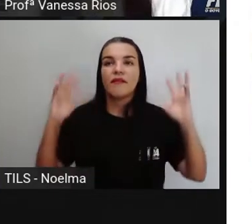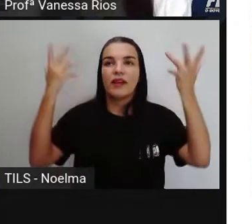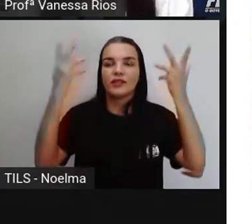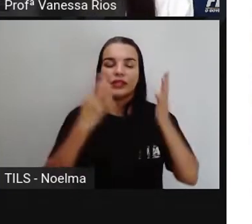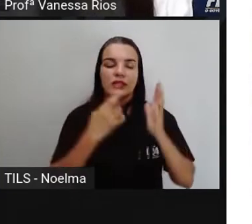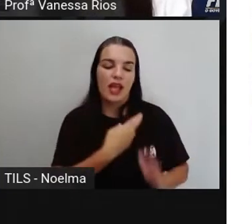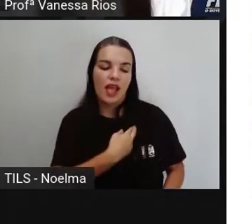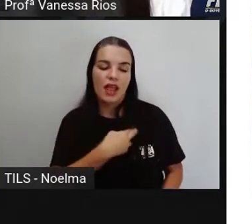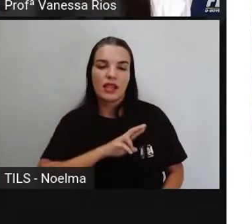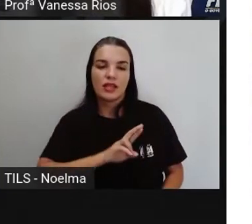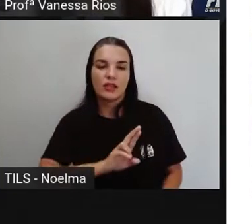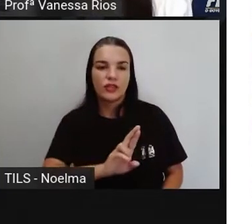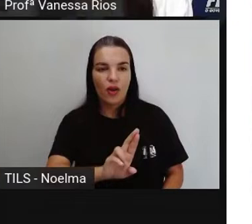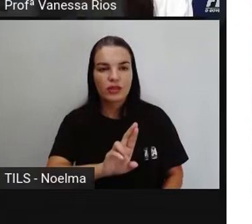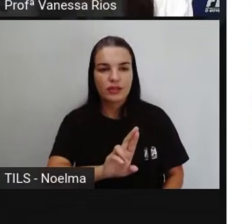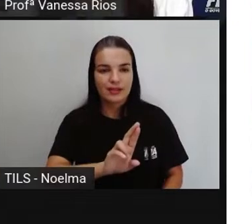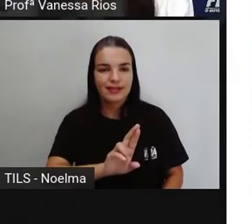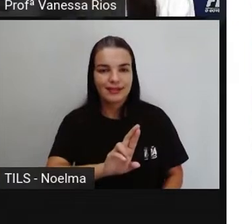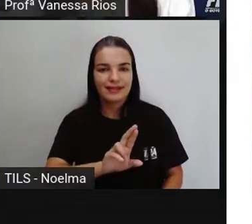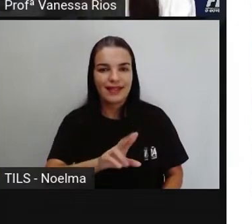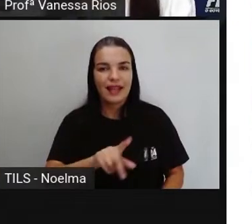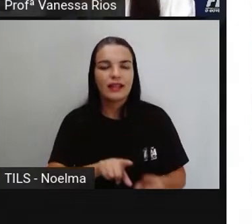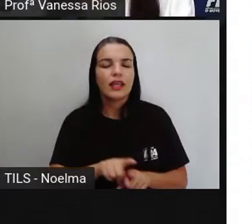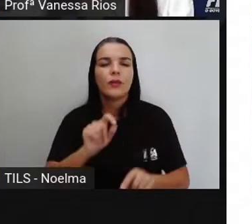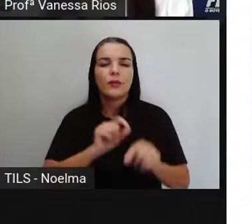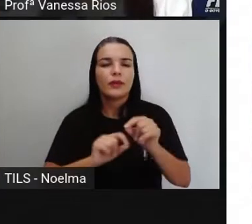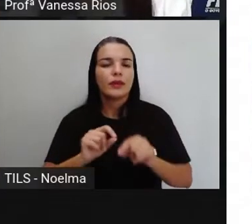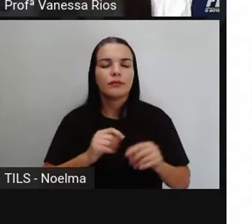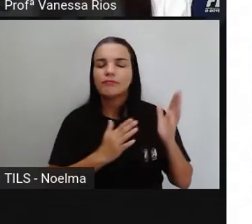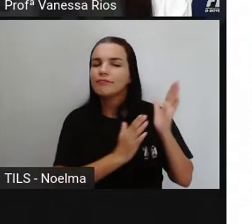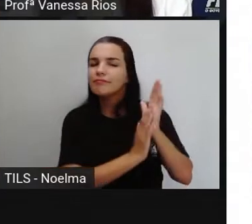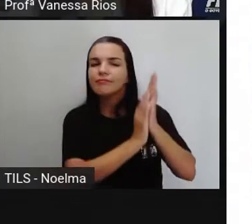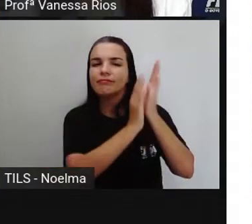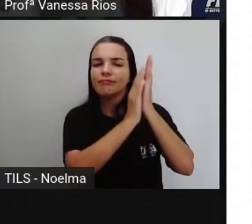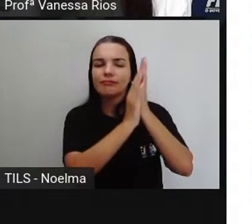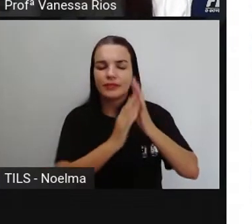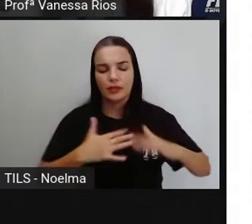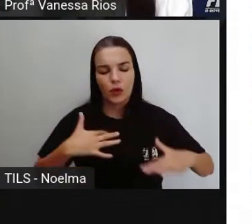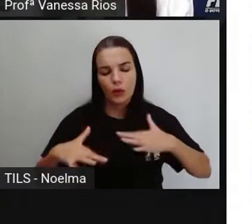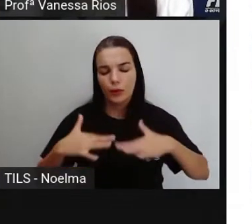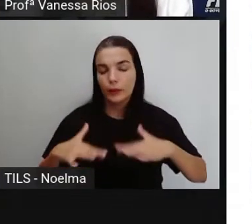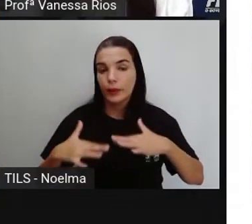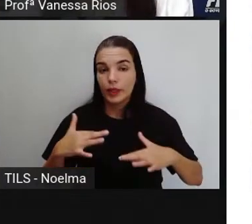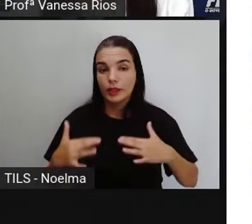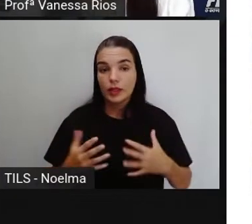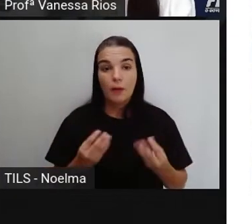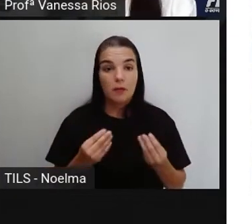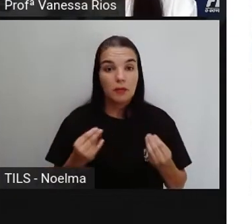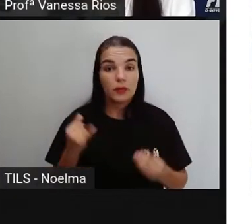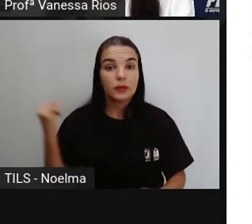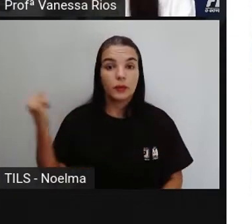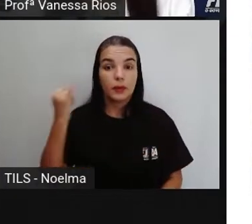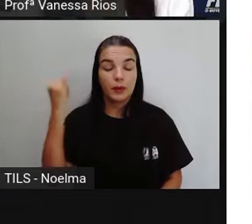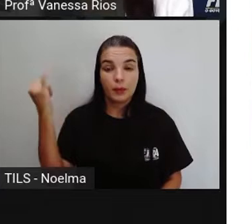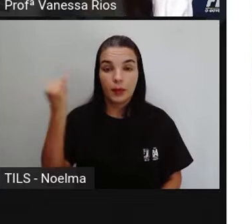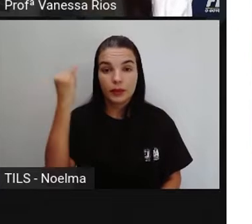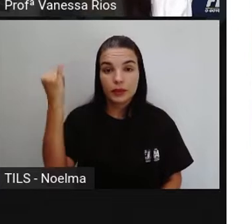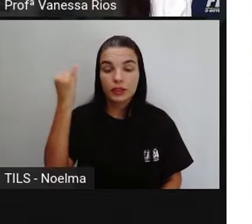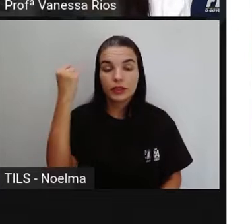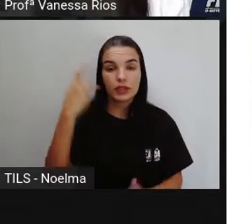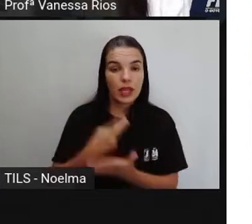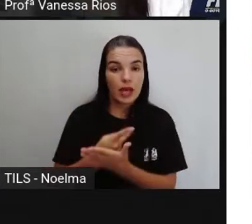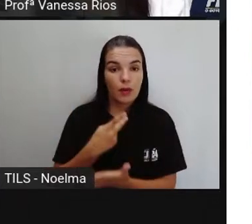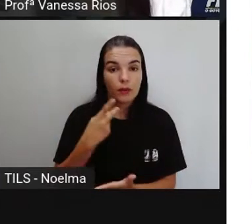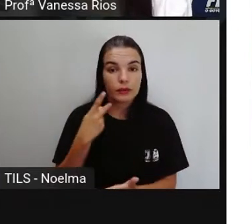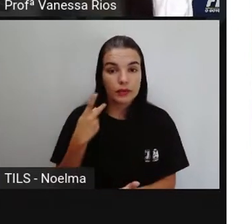religiosas, que são comemorações, né, que são manifestações muito importantes que acontecem em